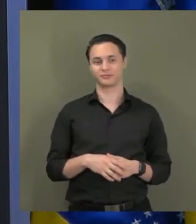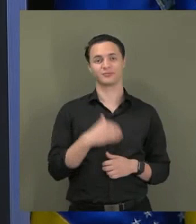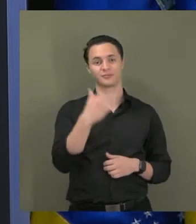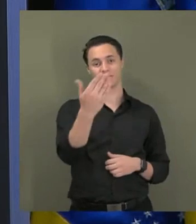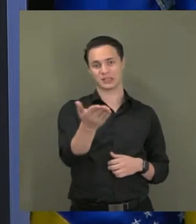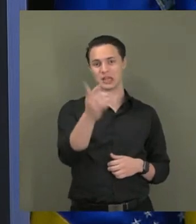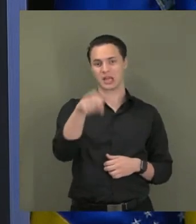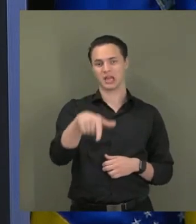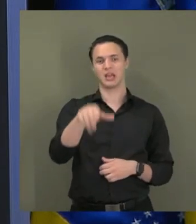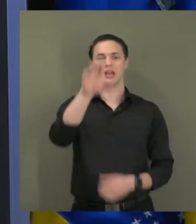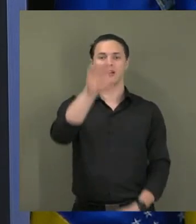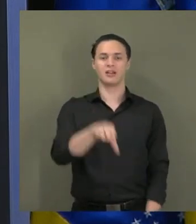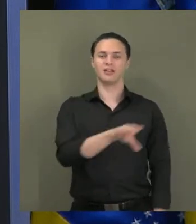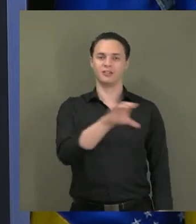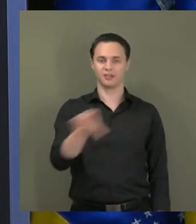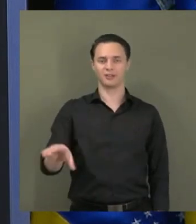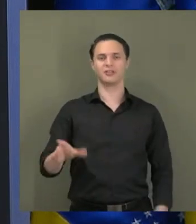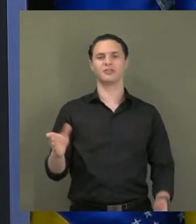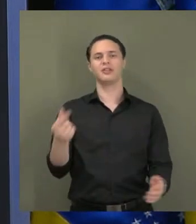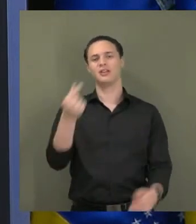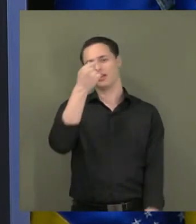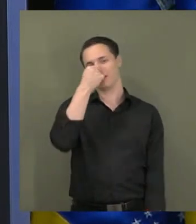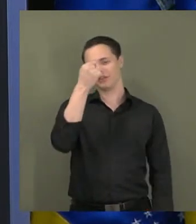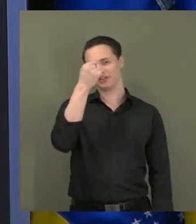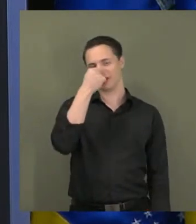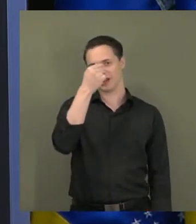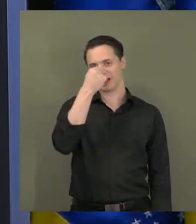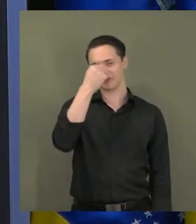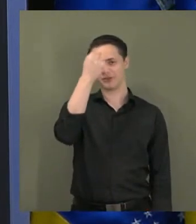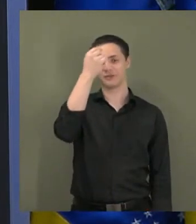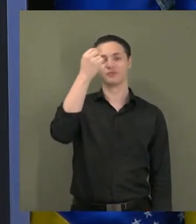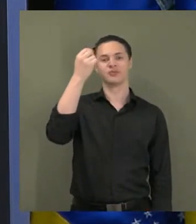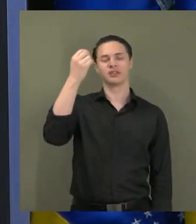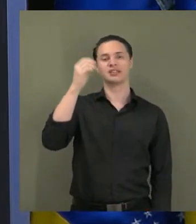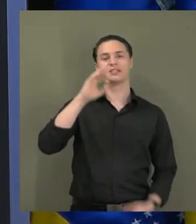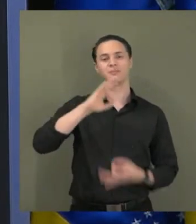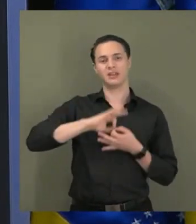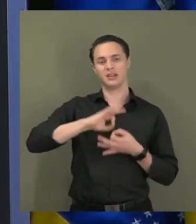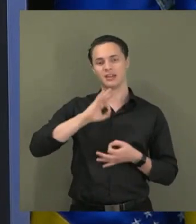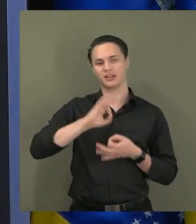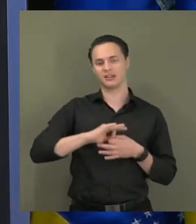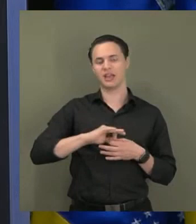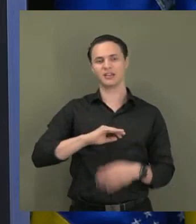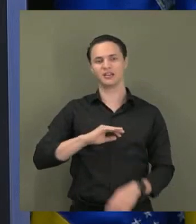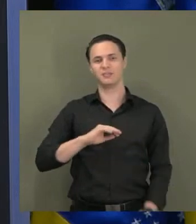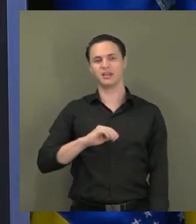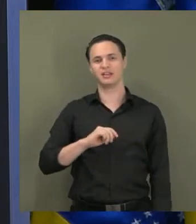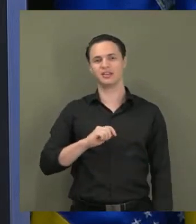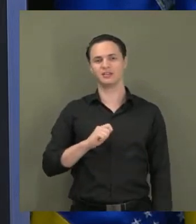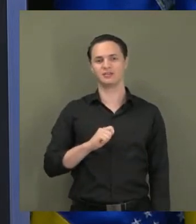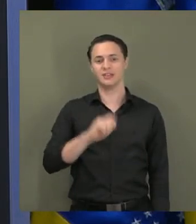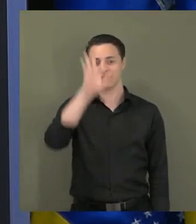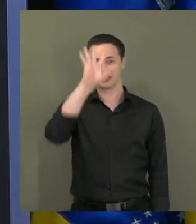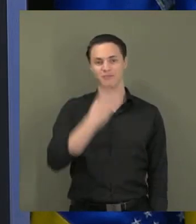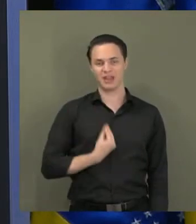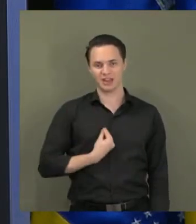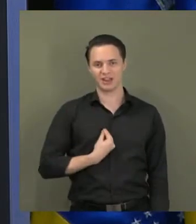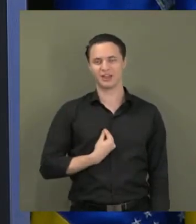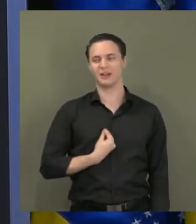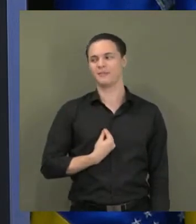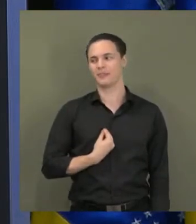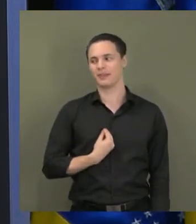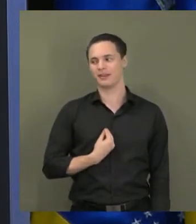católico, evangélico, espírita, budista, de alguma religião